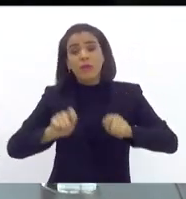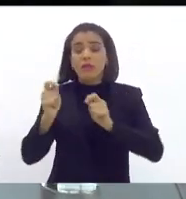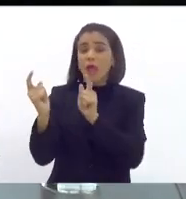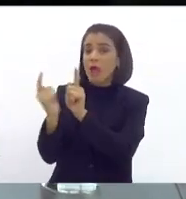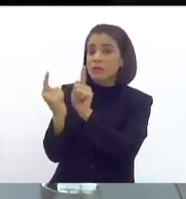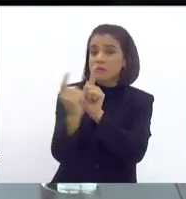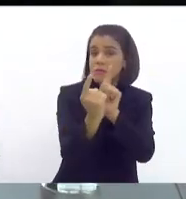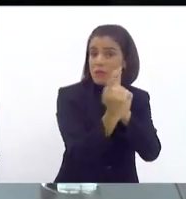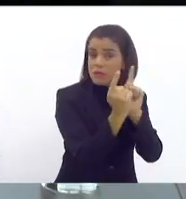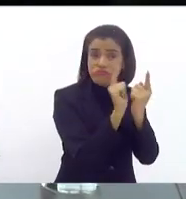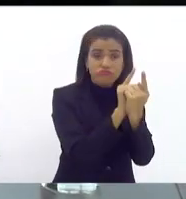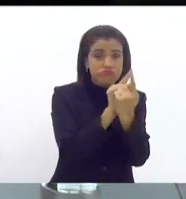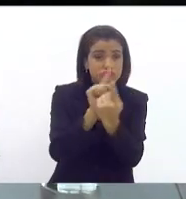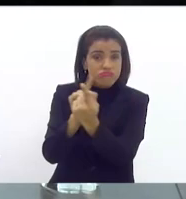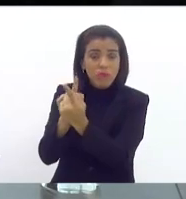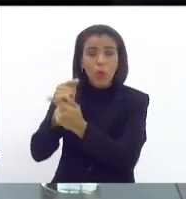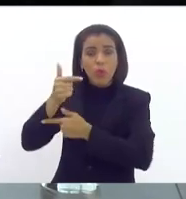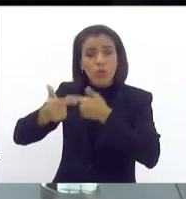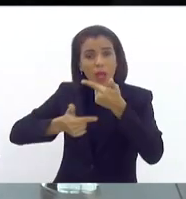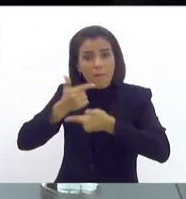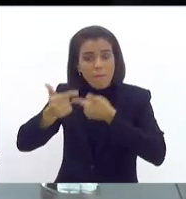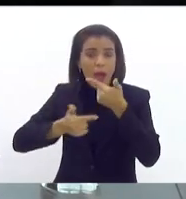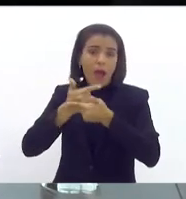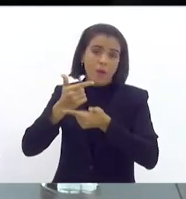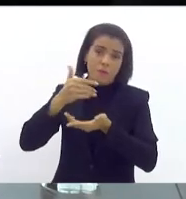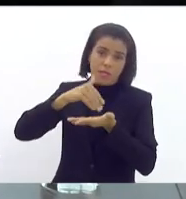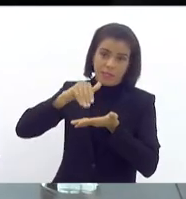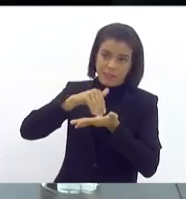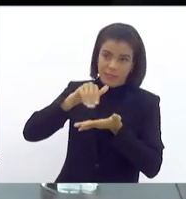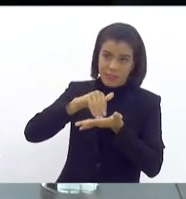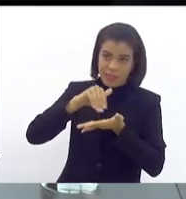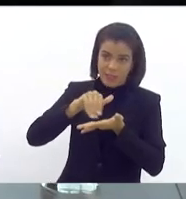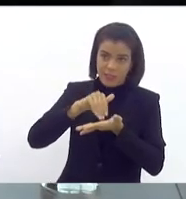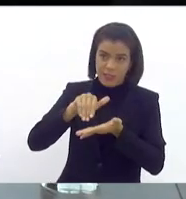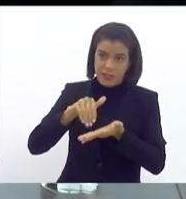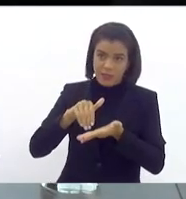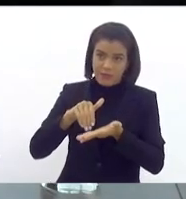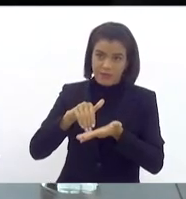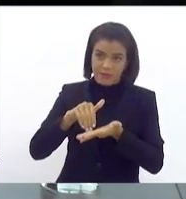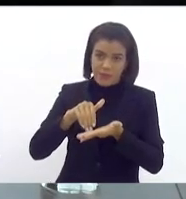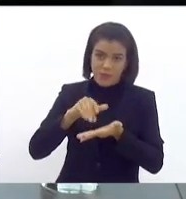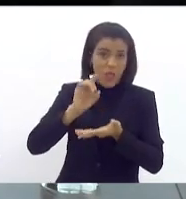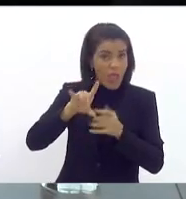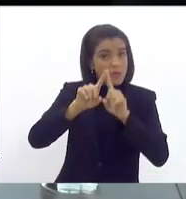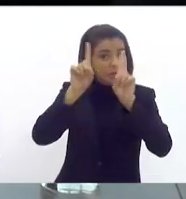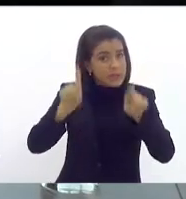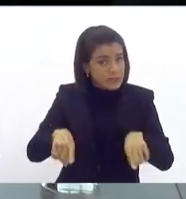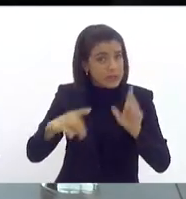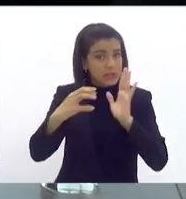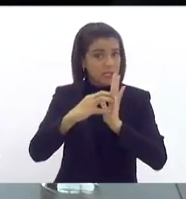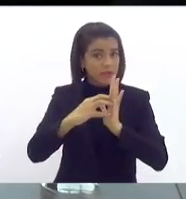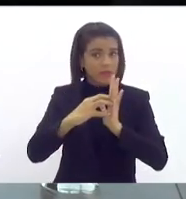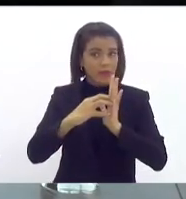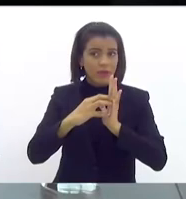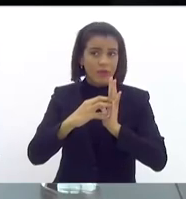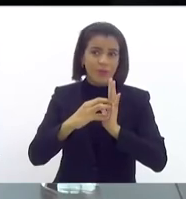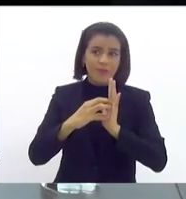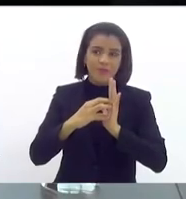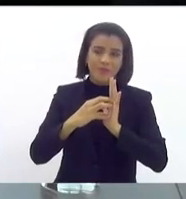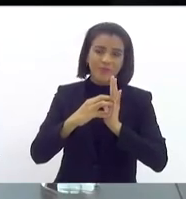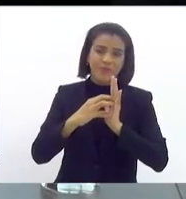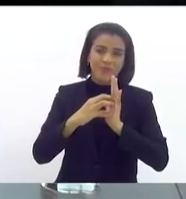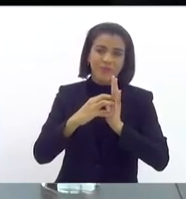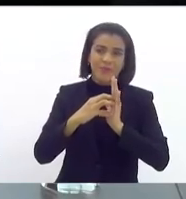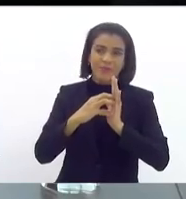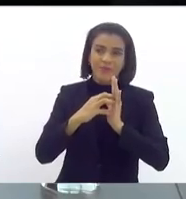em relação aos trabalhos envolvidos pela secretaria. Sim, então, é exatamente... São os servidores, não são específicos. Porque olha só.